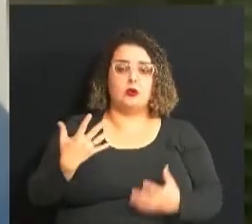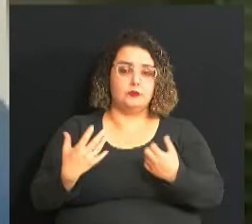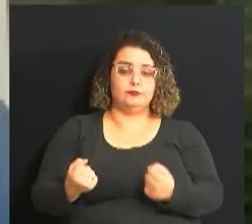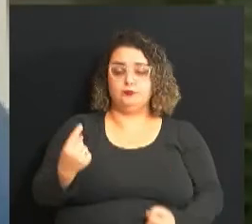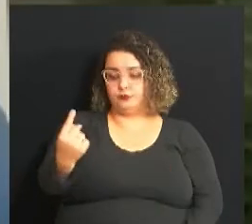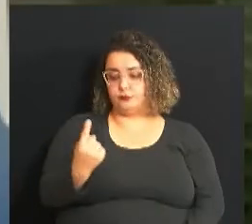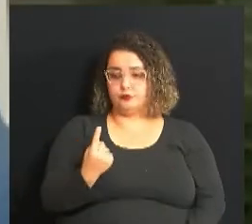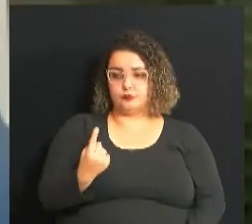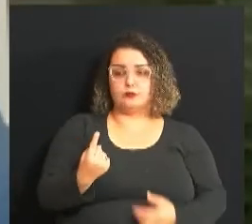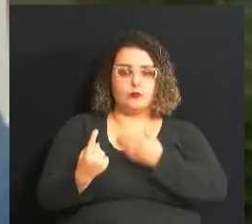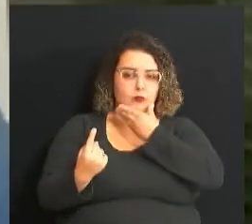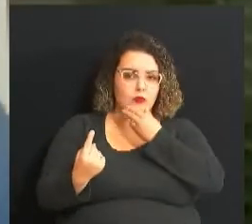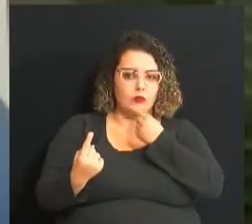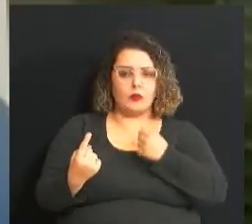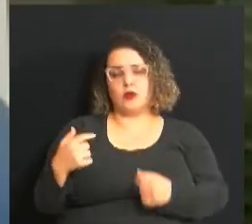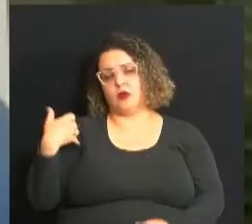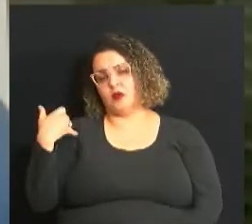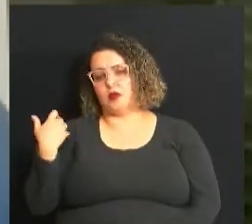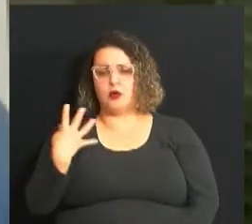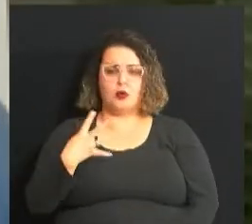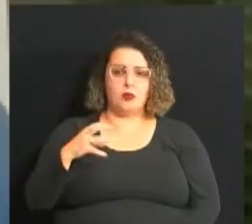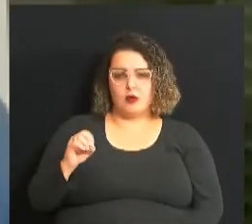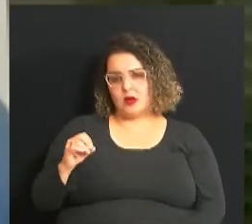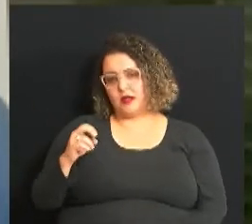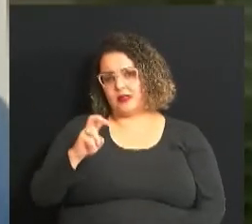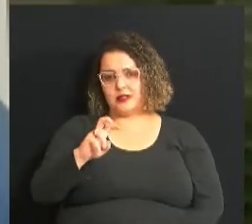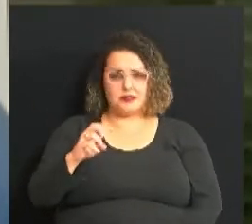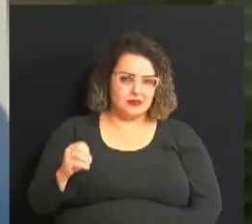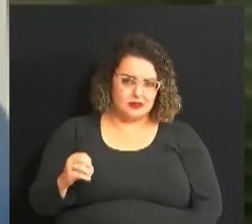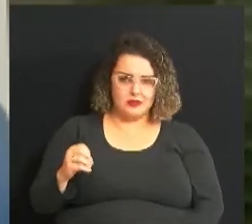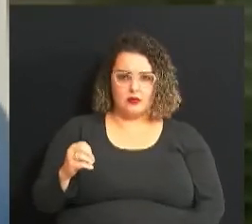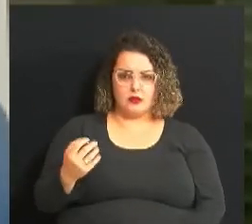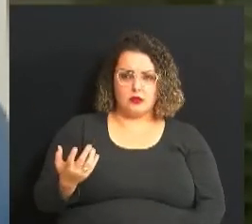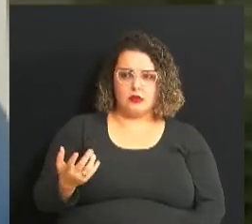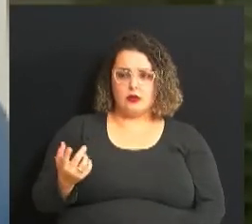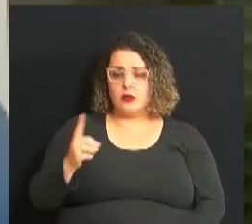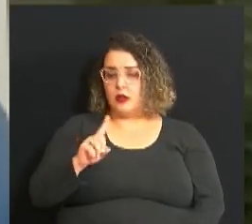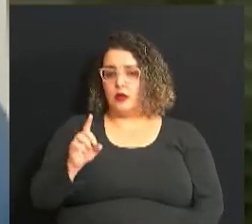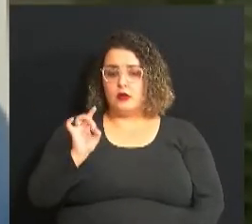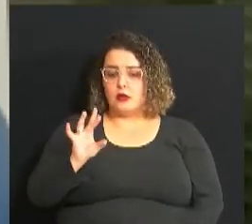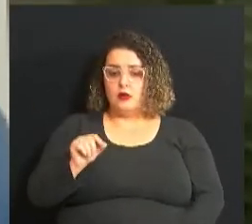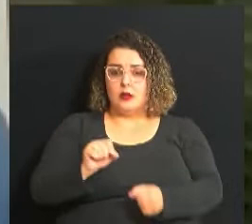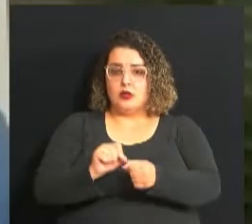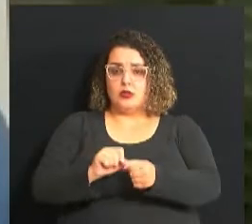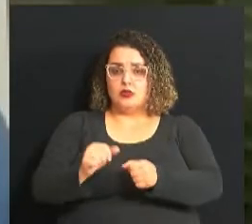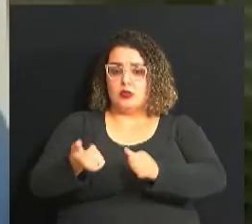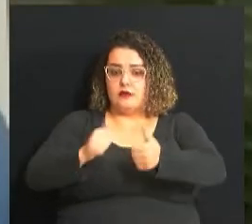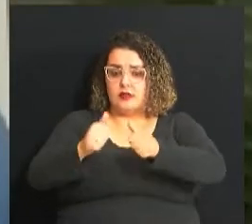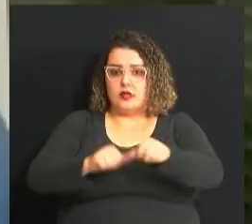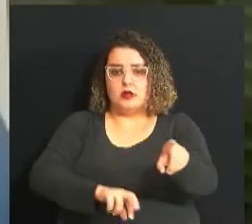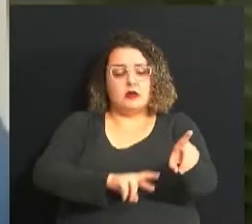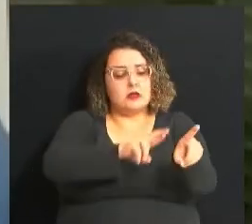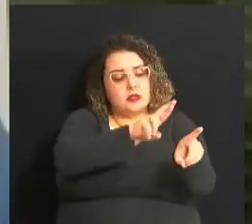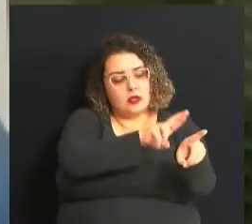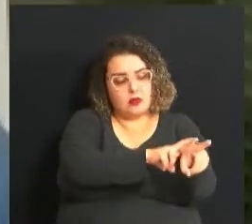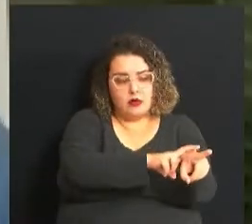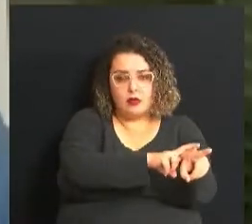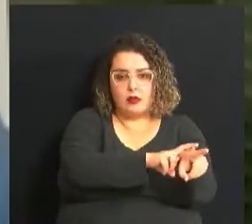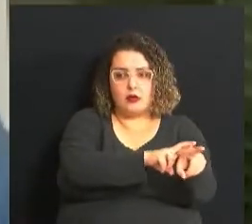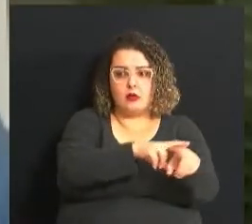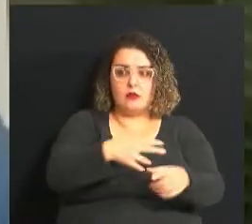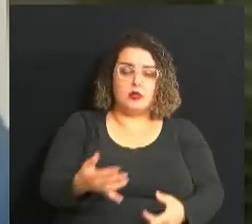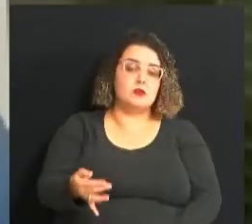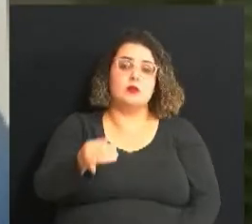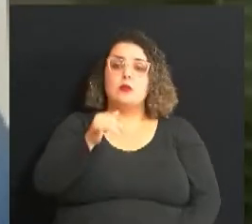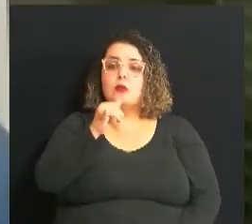torno de 40, 50 anos, eu faço não só avaliação urológica, mas eu faço, por exemplo, ele pode ter algum problema de tireoide, que